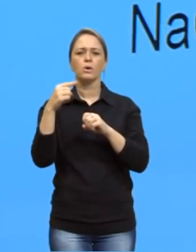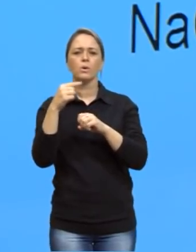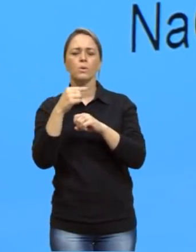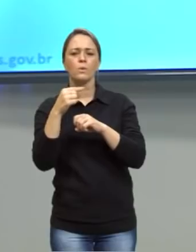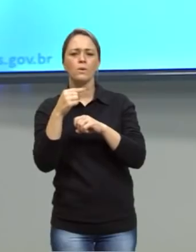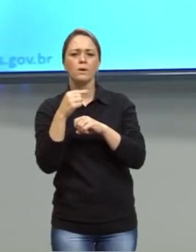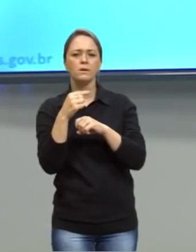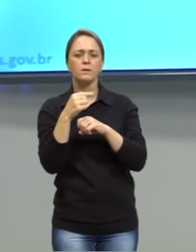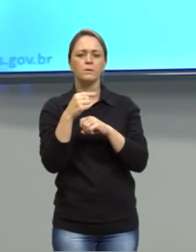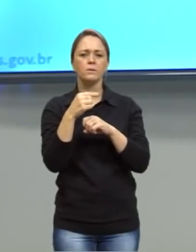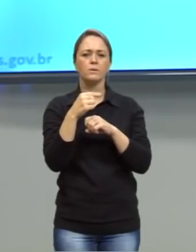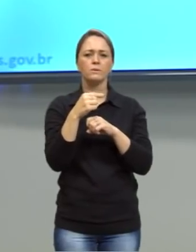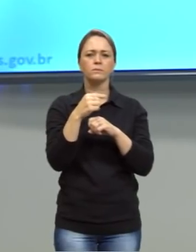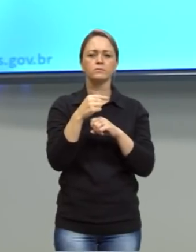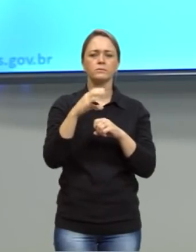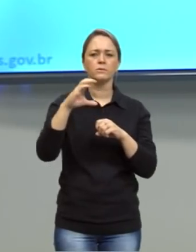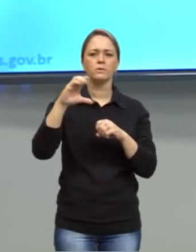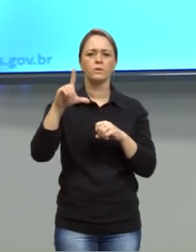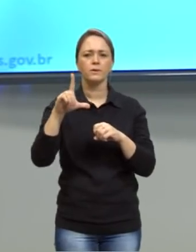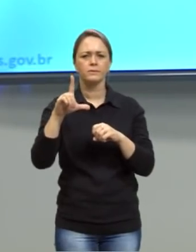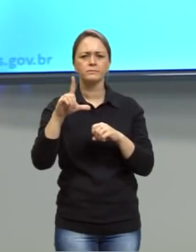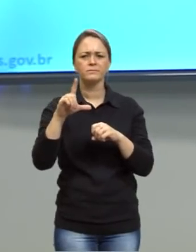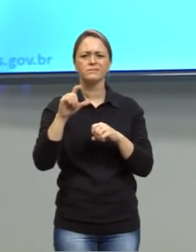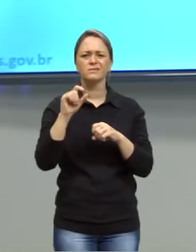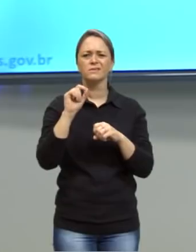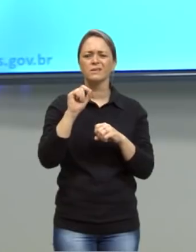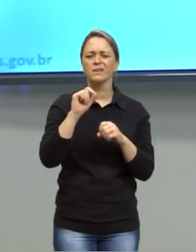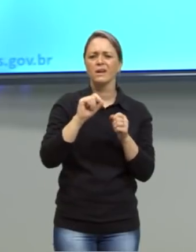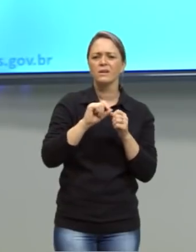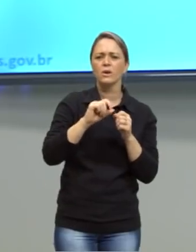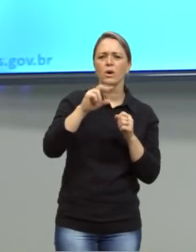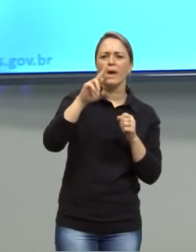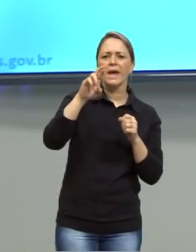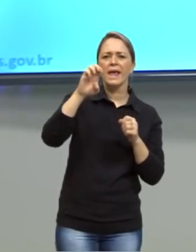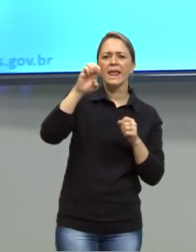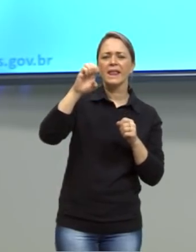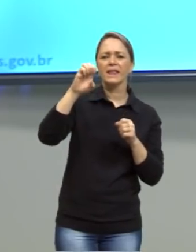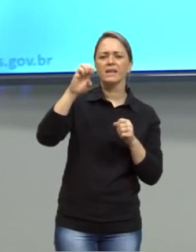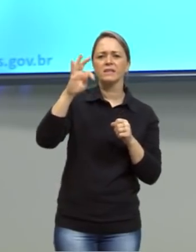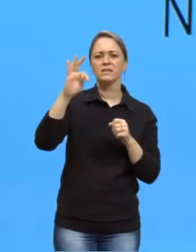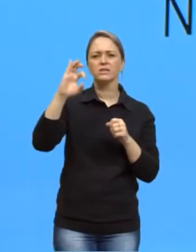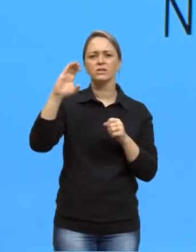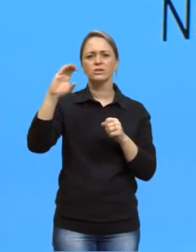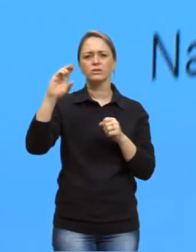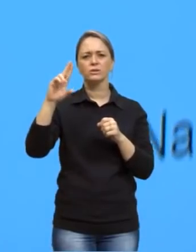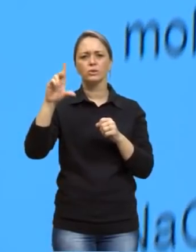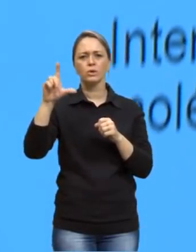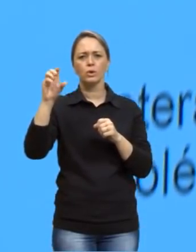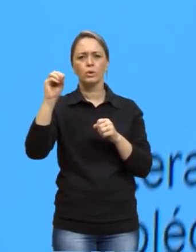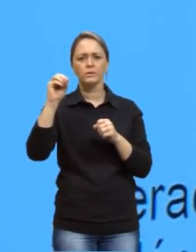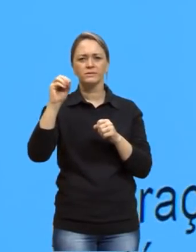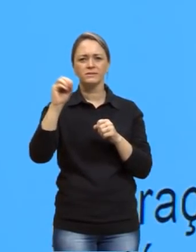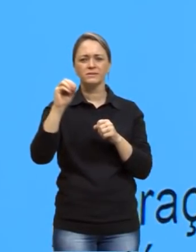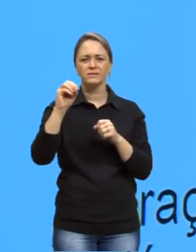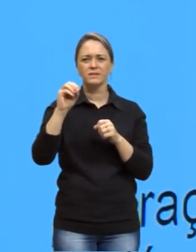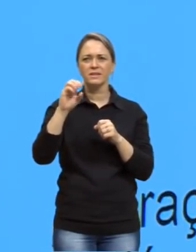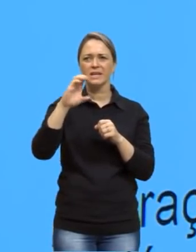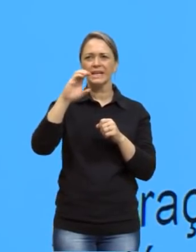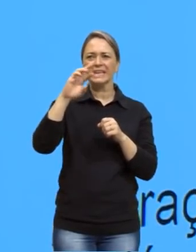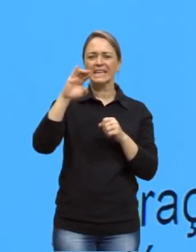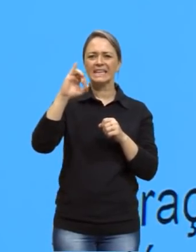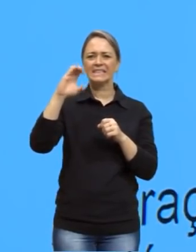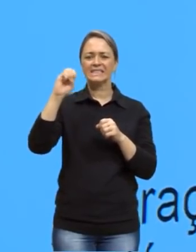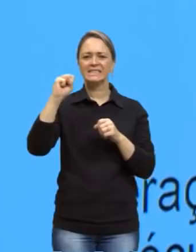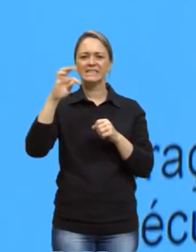isso forma um retículo cristalino professor o que que é um retículo cristalino é semelhante a essa organização aquele